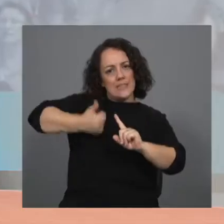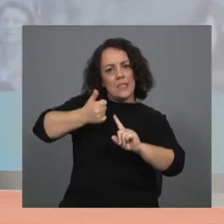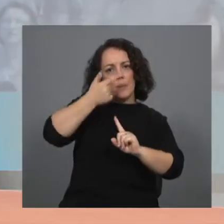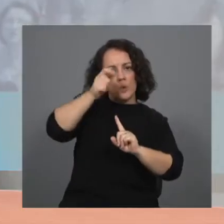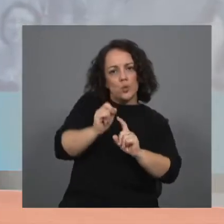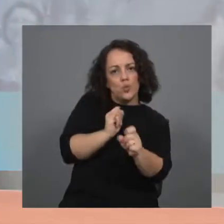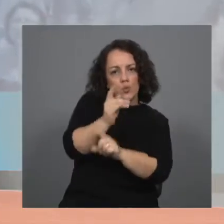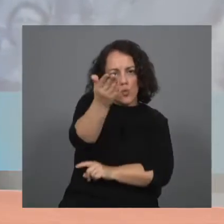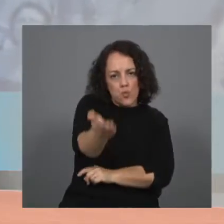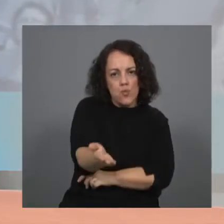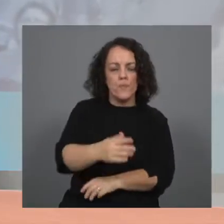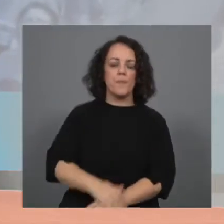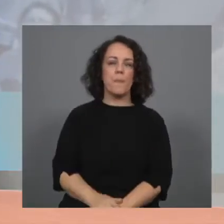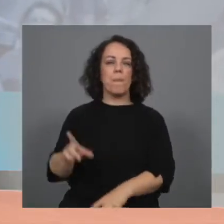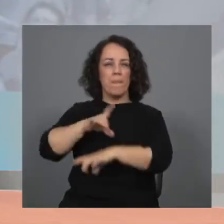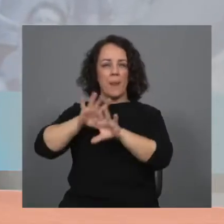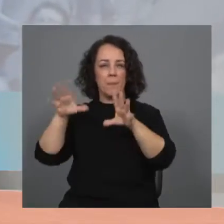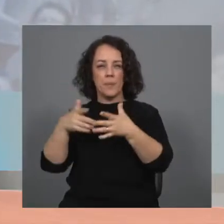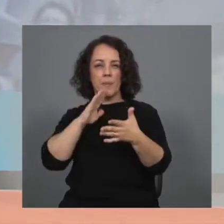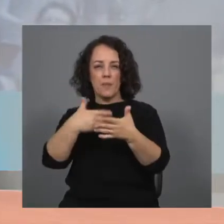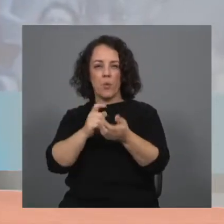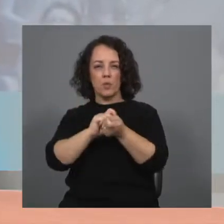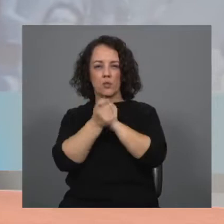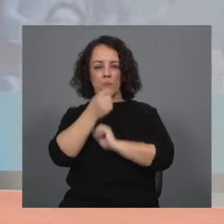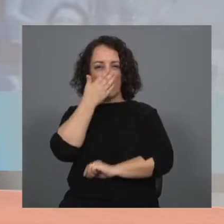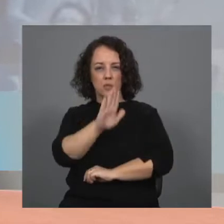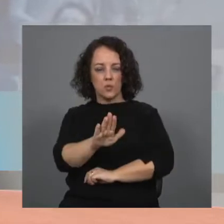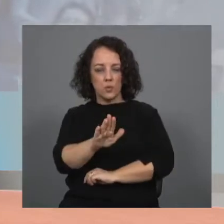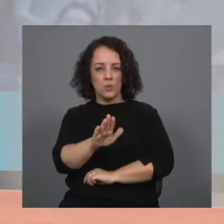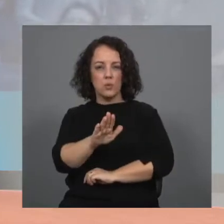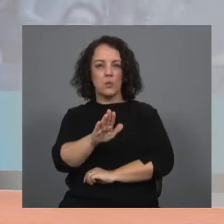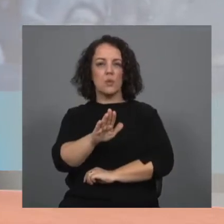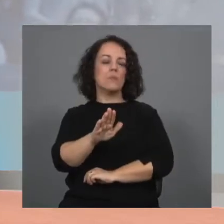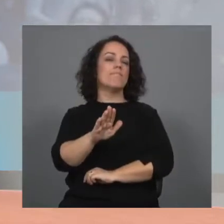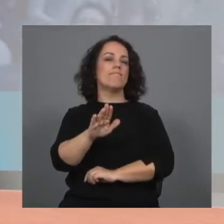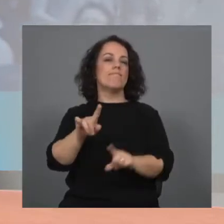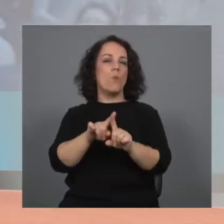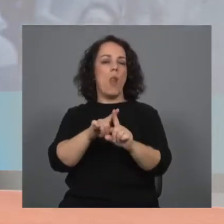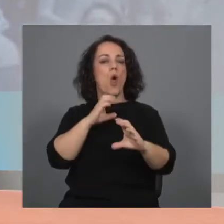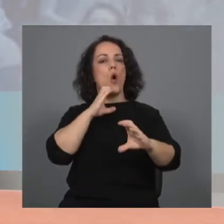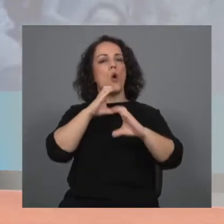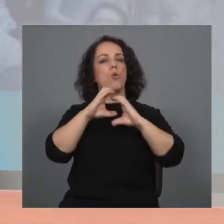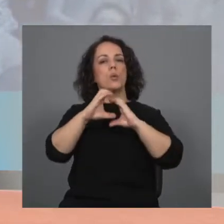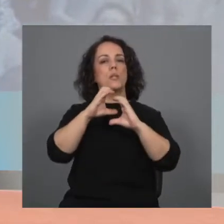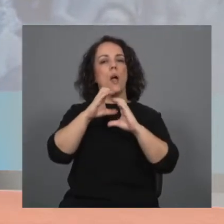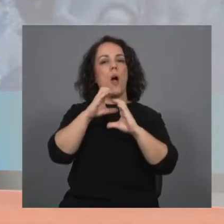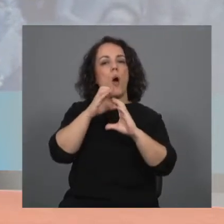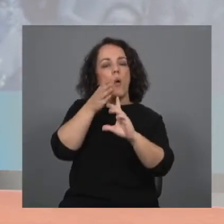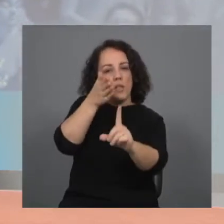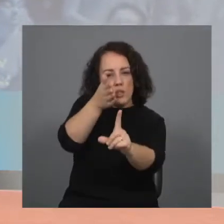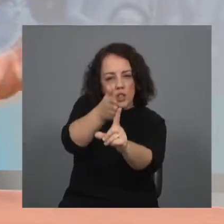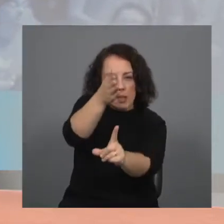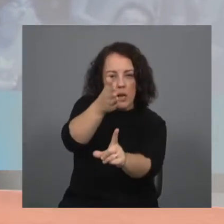veio transformar, desde logo nessa atitude de descentrar a comunicação de quem está a emitir